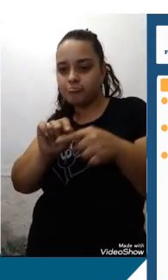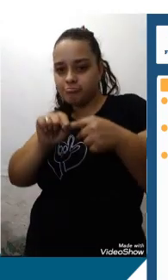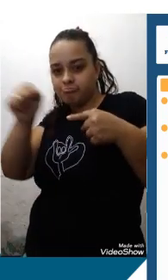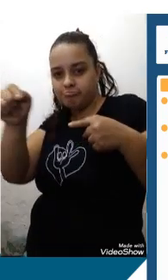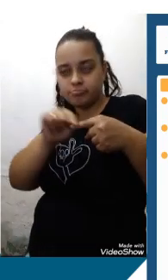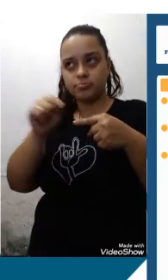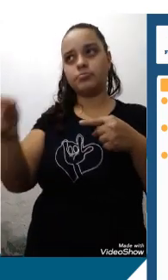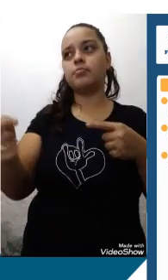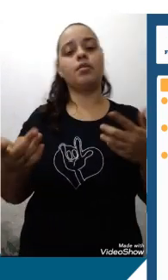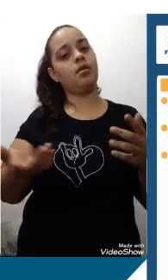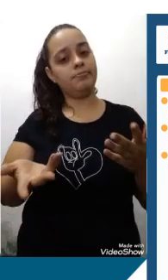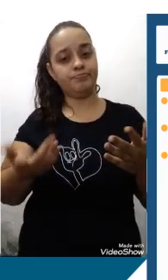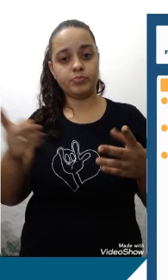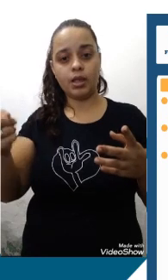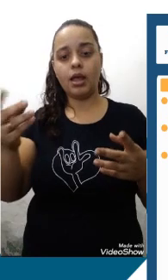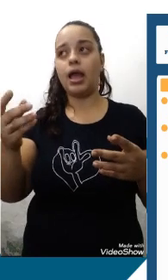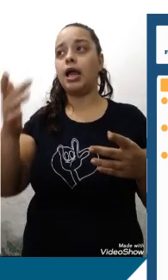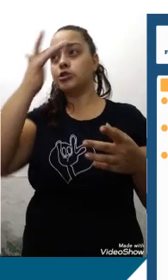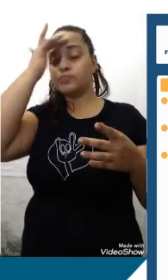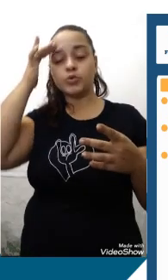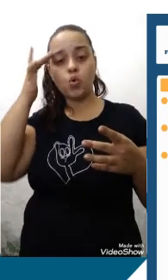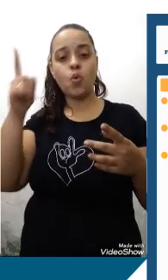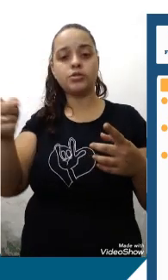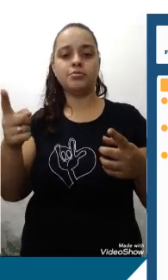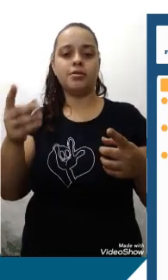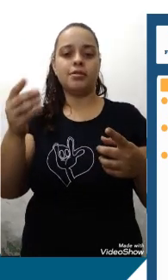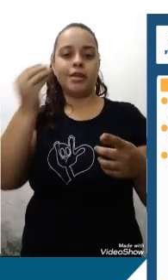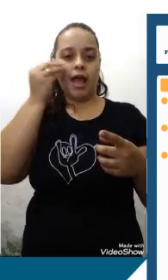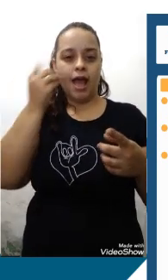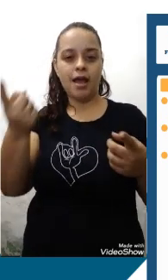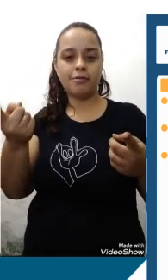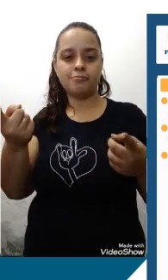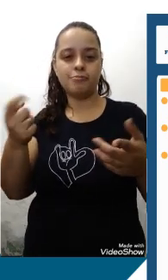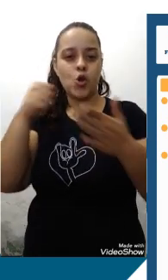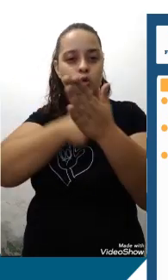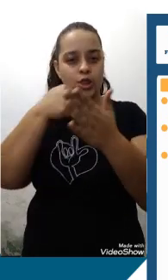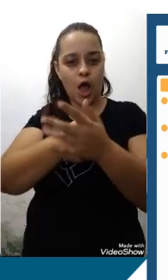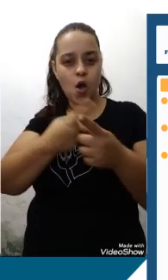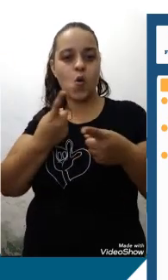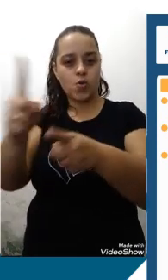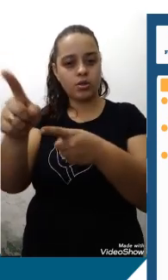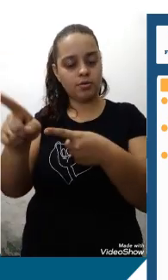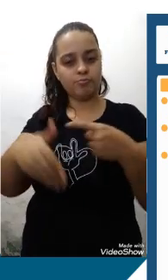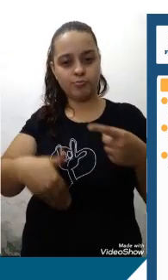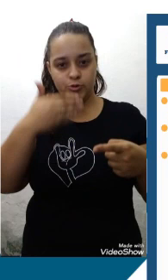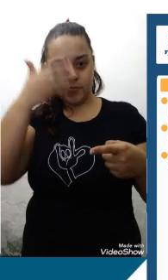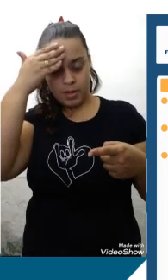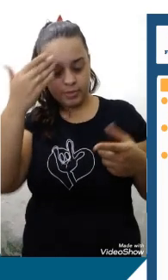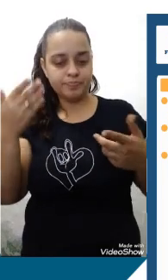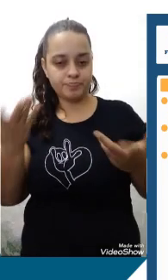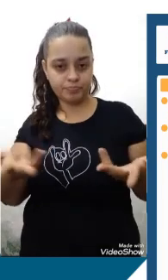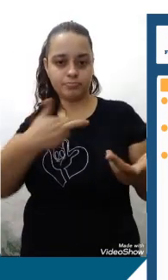diferente do que eles faziam desde que o reino surgiu: lutar contra os muçulmanos. Assumir que a expansão tem início por causa desse ímpeto